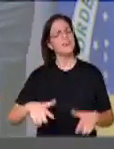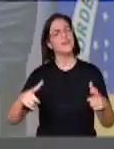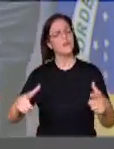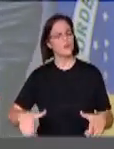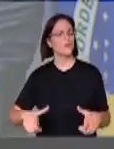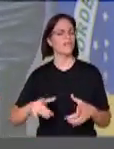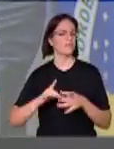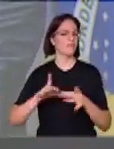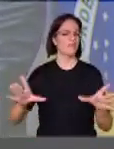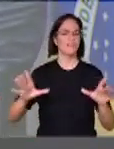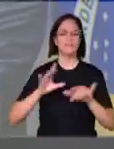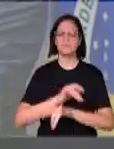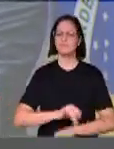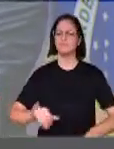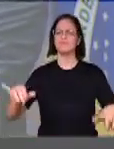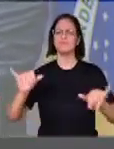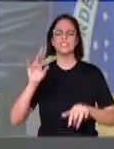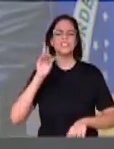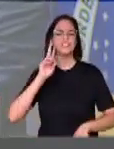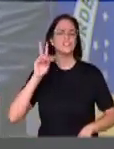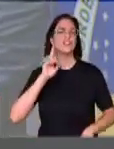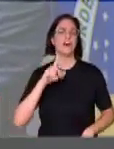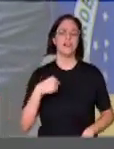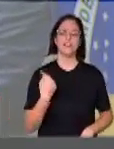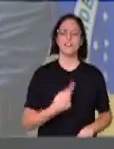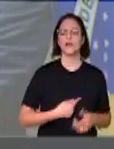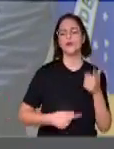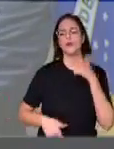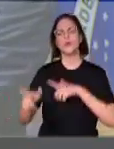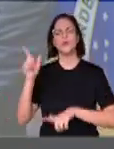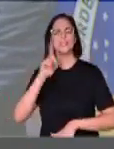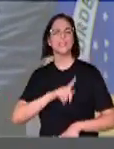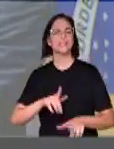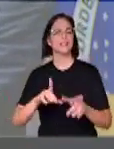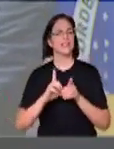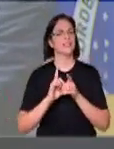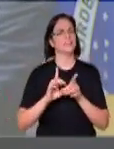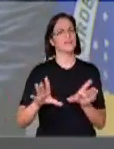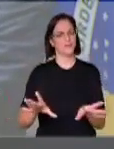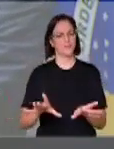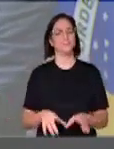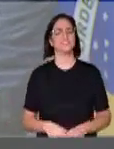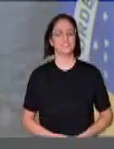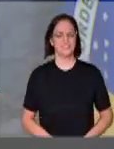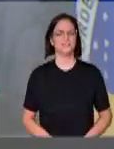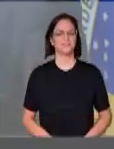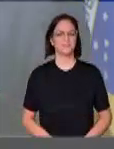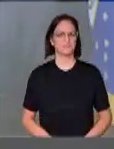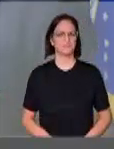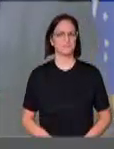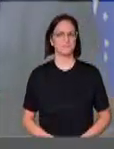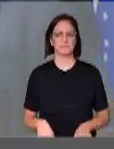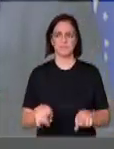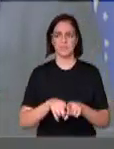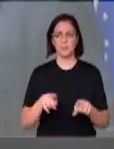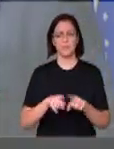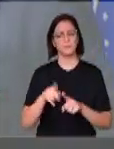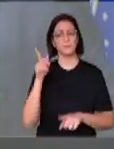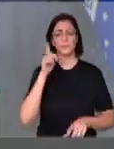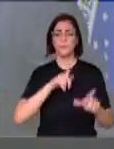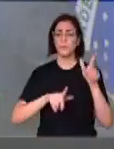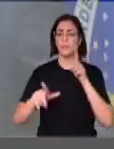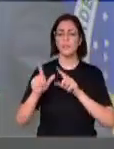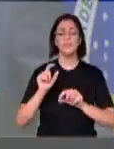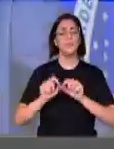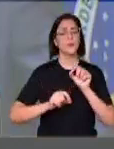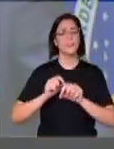da história das nossas conquistas todas da democracia, das conquistas todas da